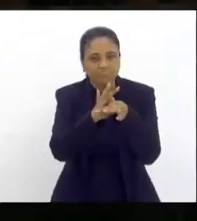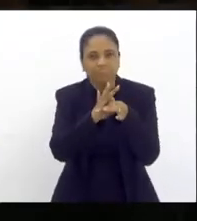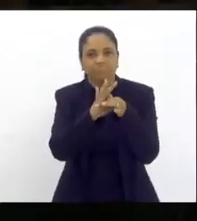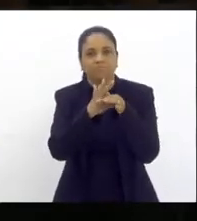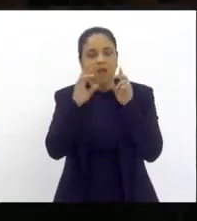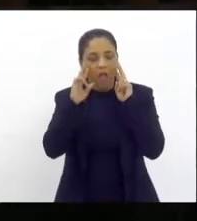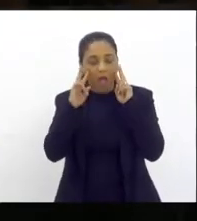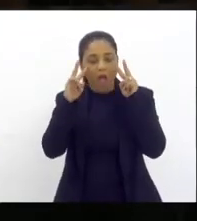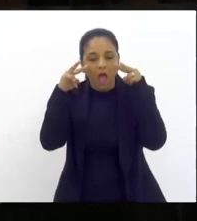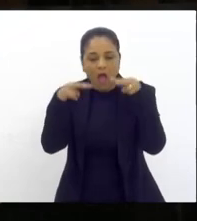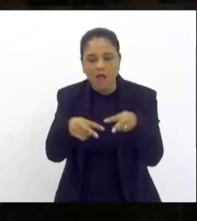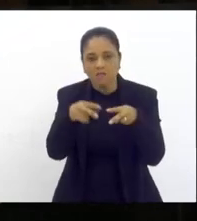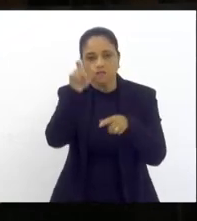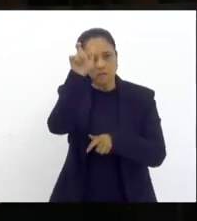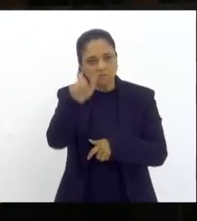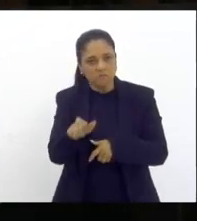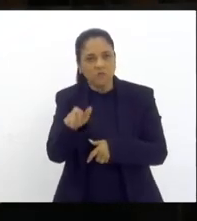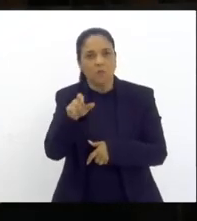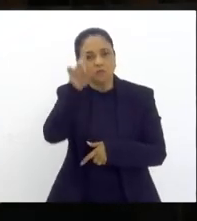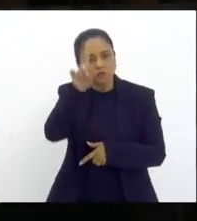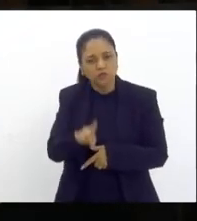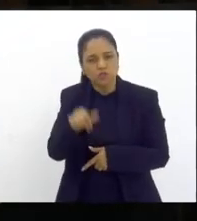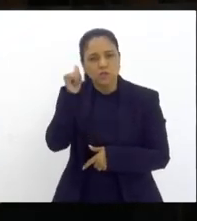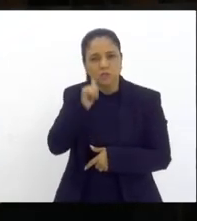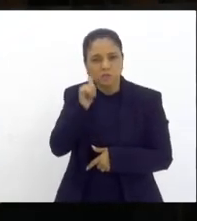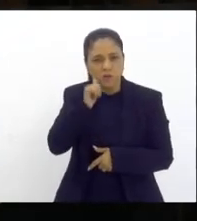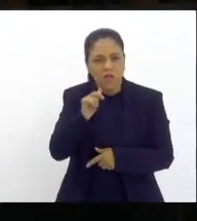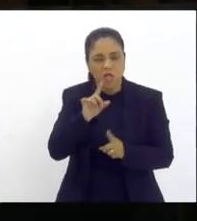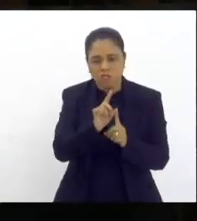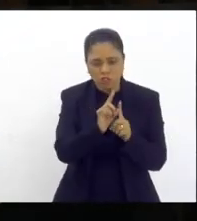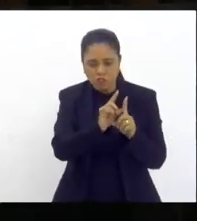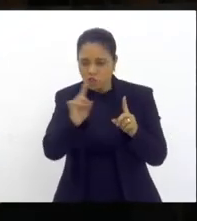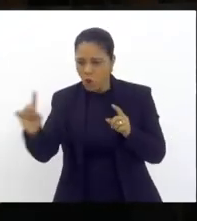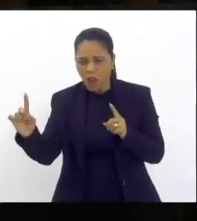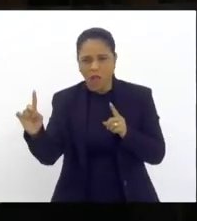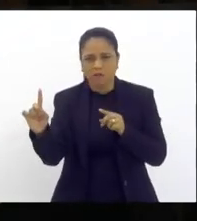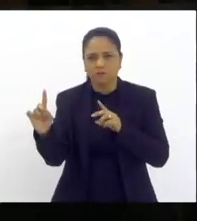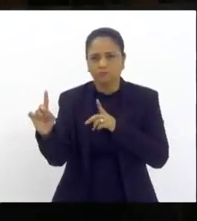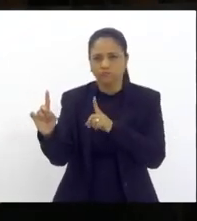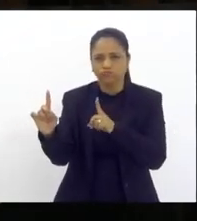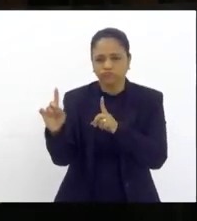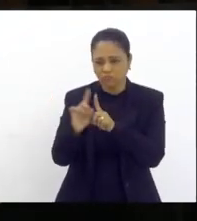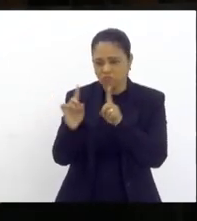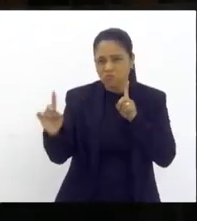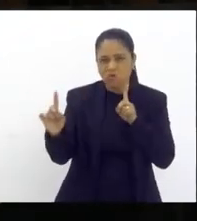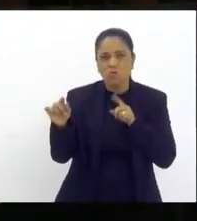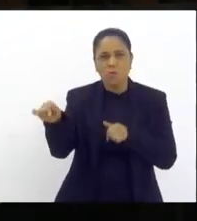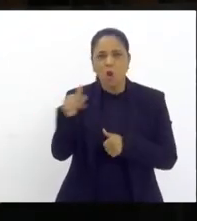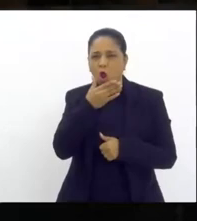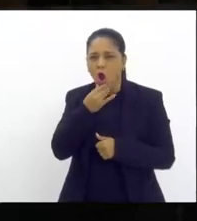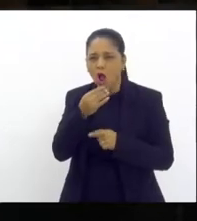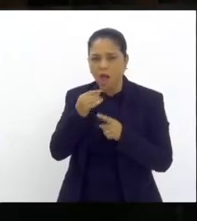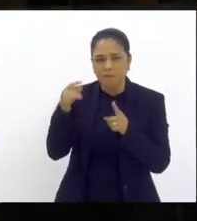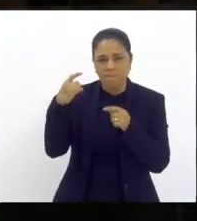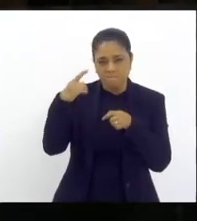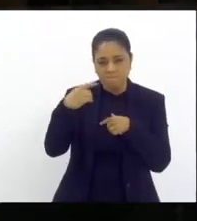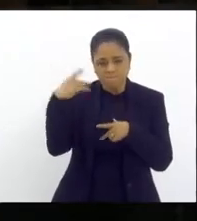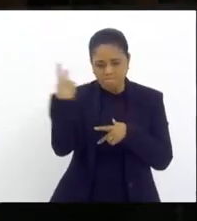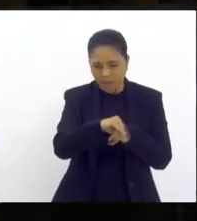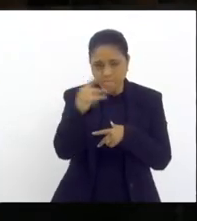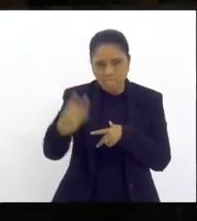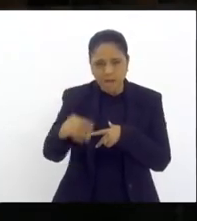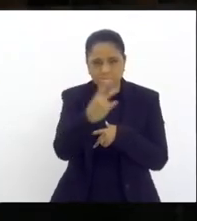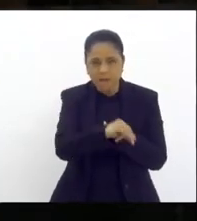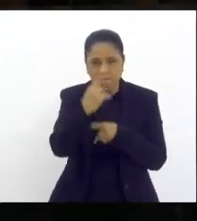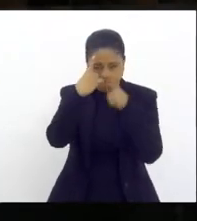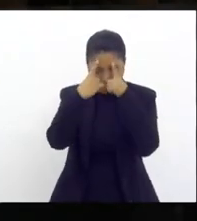fique isolada, sendo violentada pelo seu companheiro ou pelo seu ex-companheiro, que muitas vezes isola essa mulher do restante